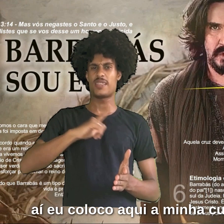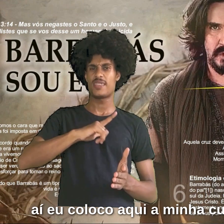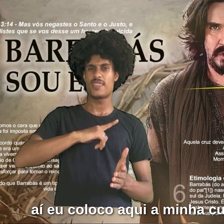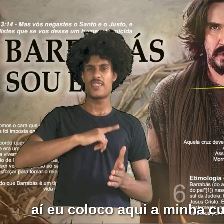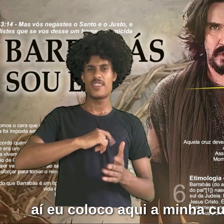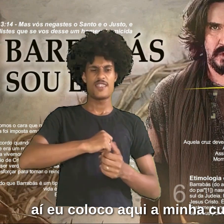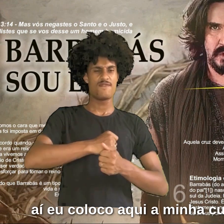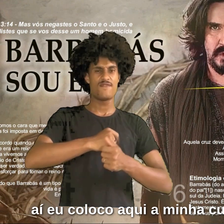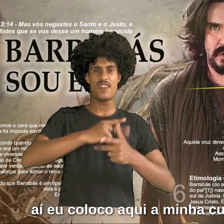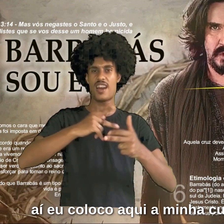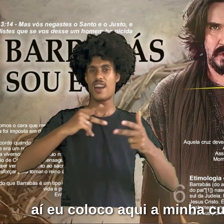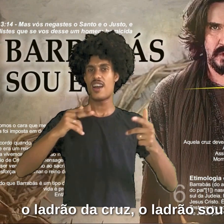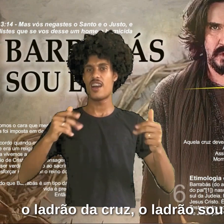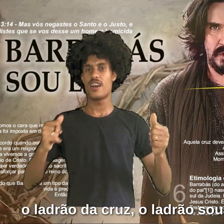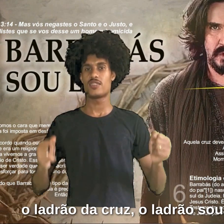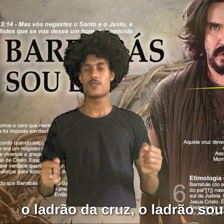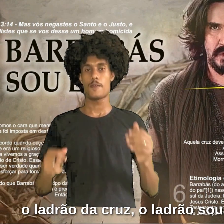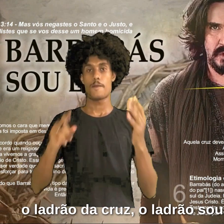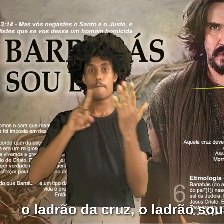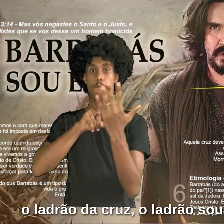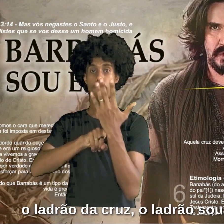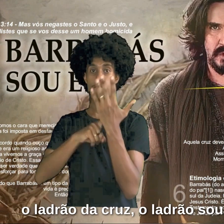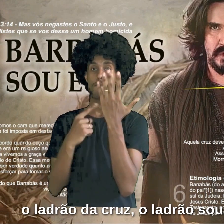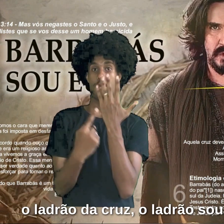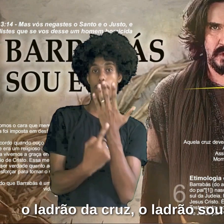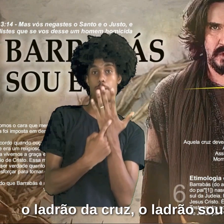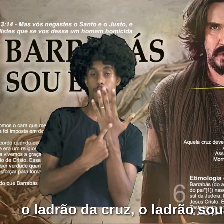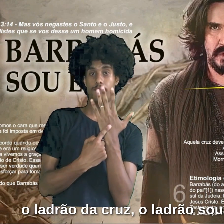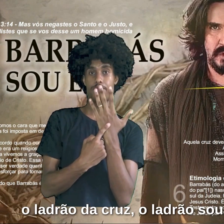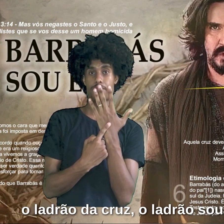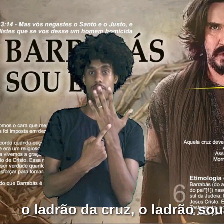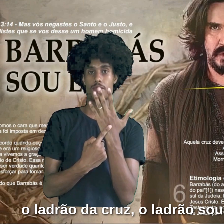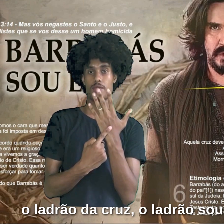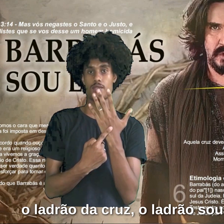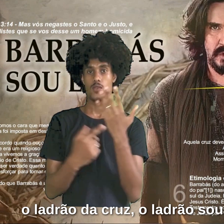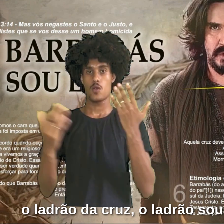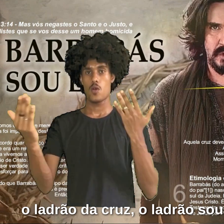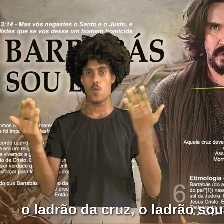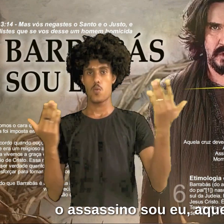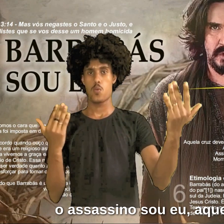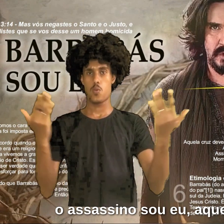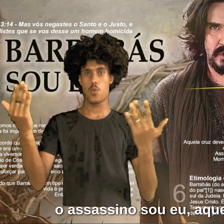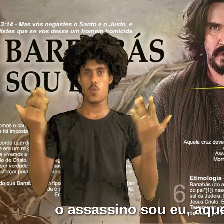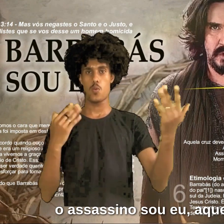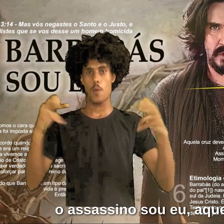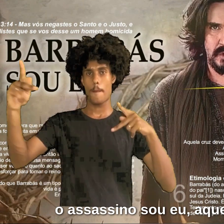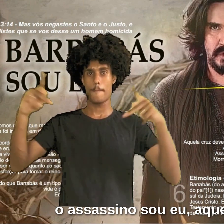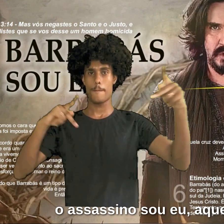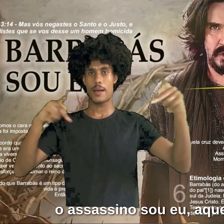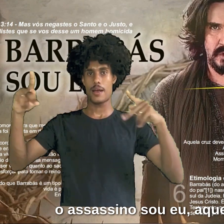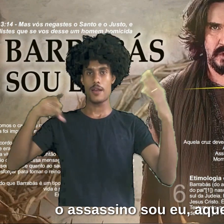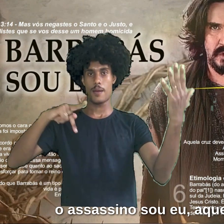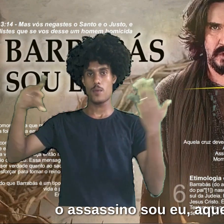culpa. Barrabás sou eu, o ladrão daquela cruz, o ladrão sou eu, o religioso sou eu, o assassino